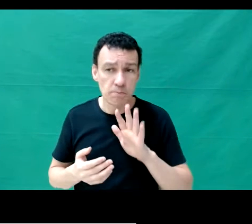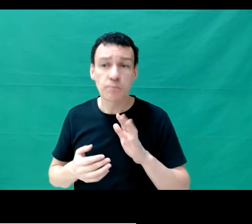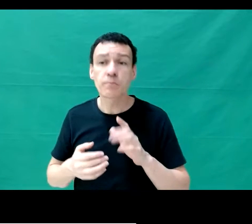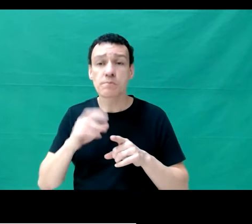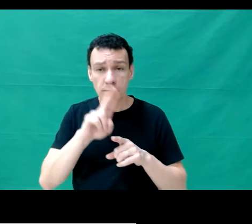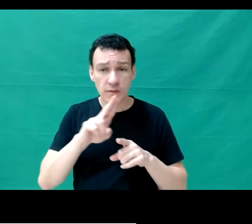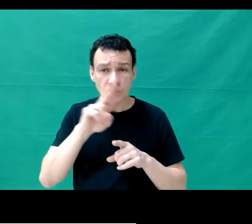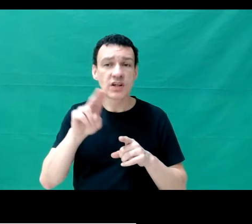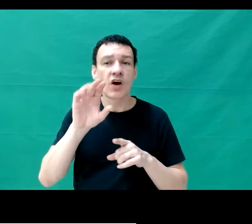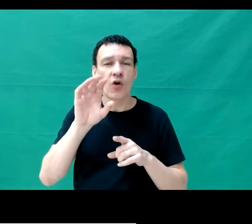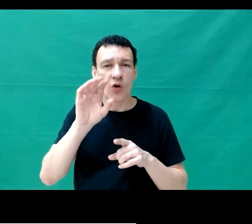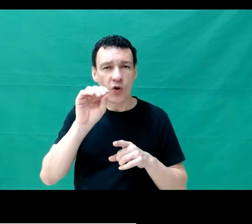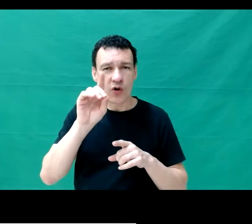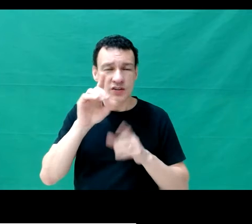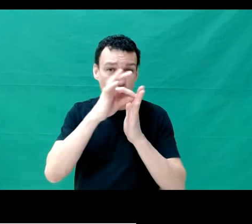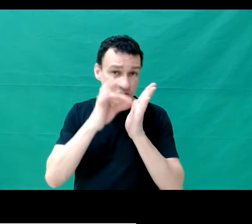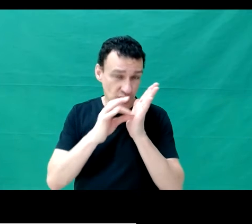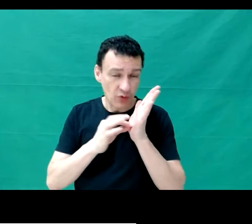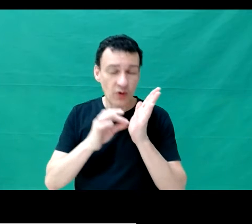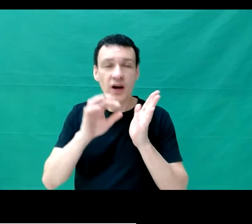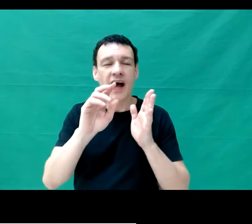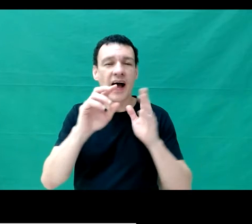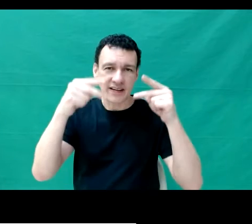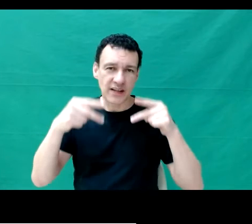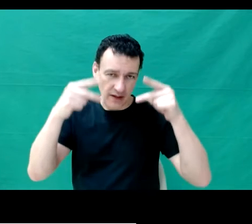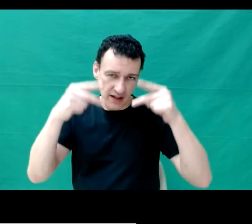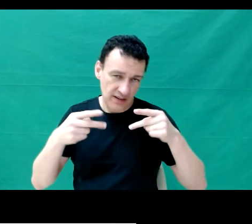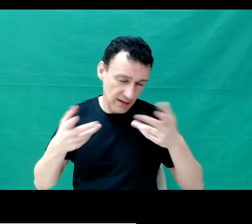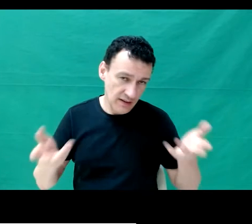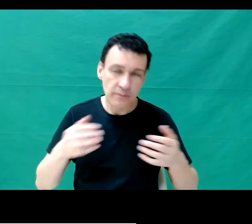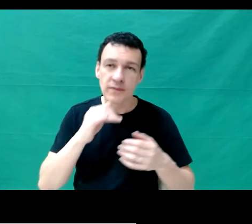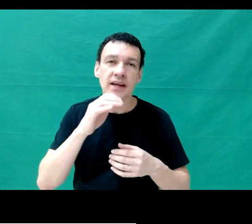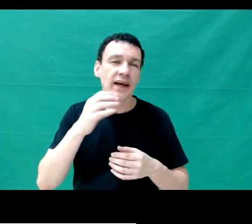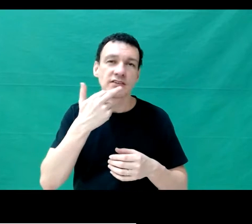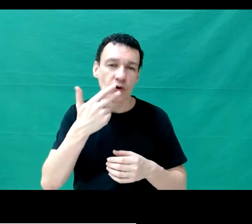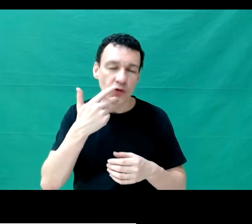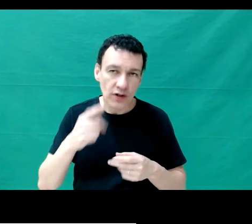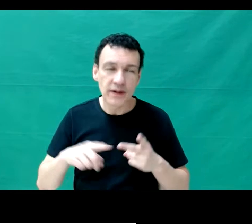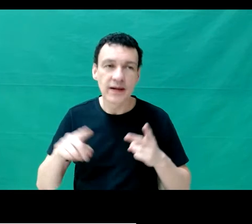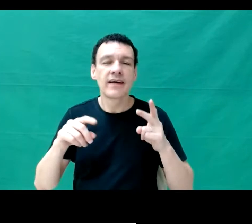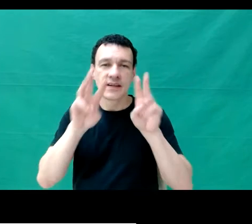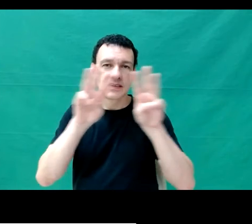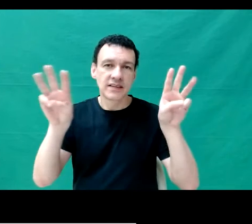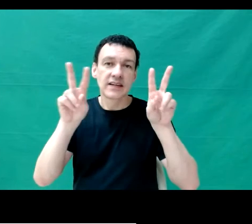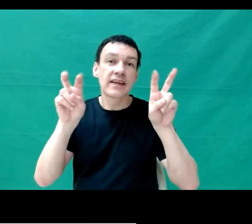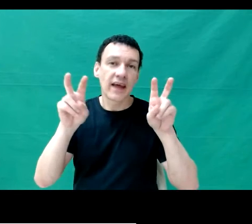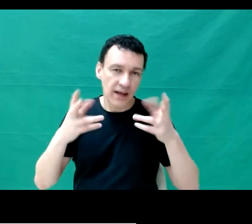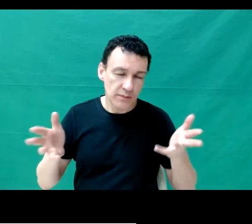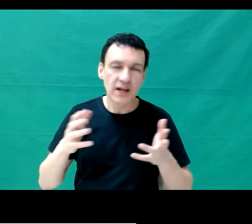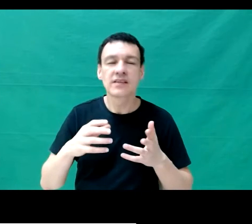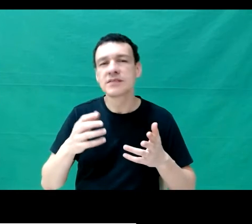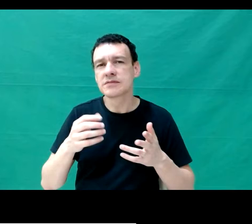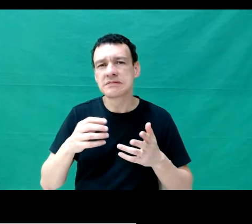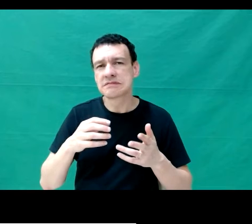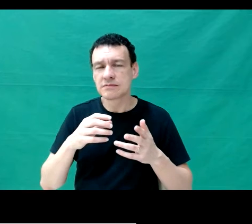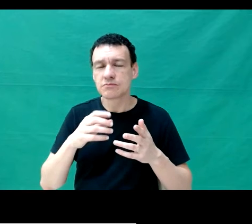HTML para validar, né, por exemplo, idioma, título da página, entre outras coisas, ele consegue validar